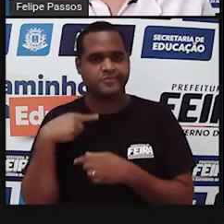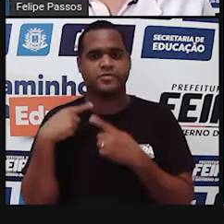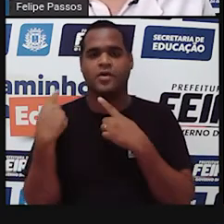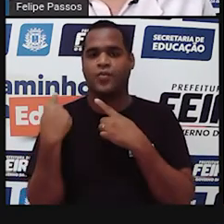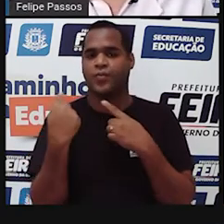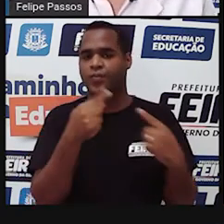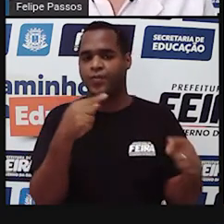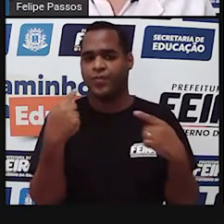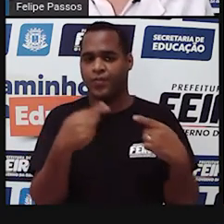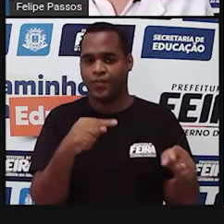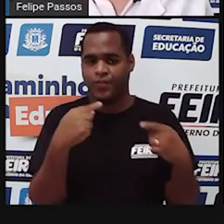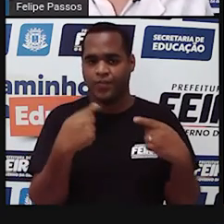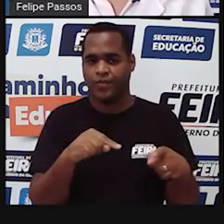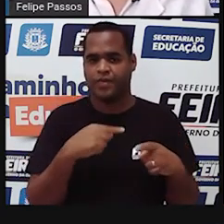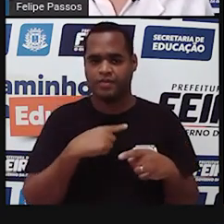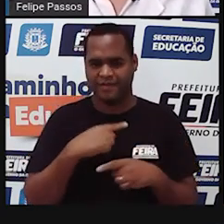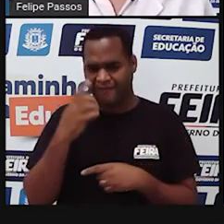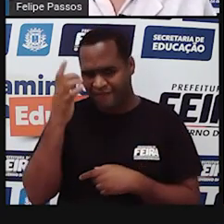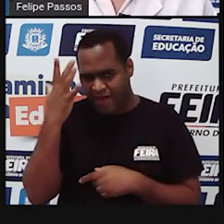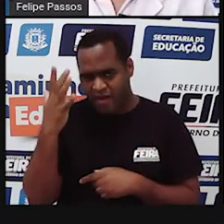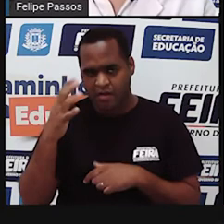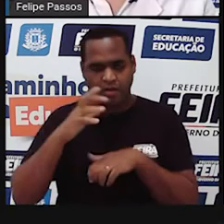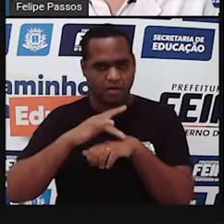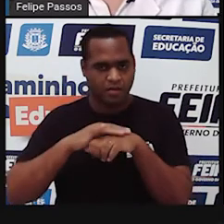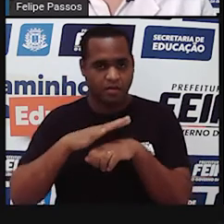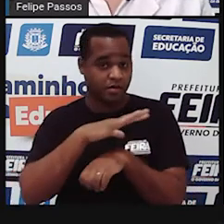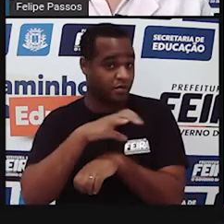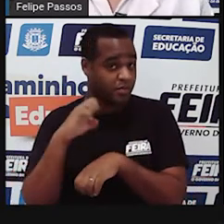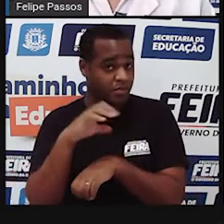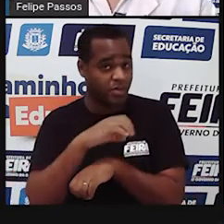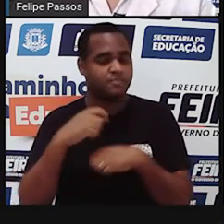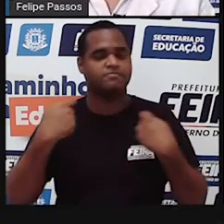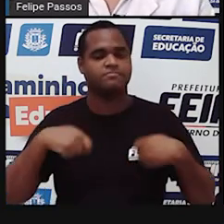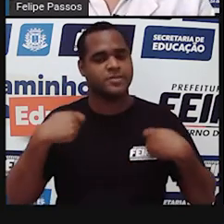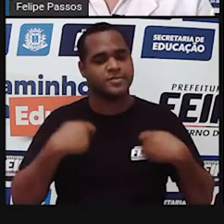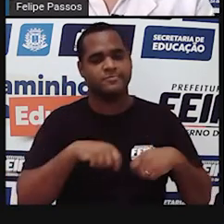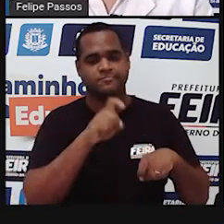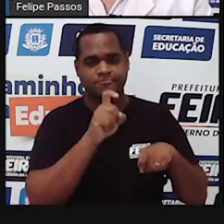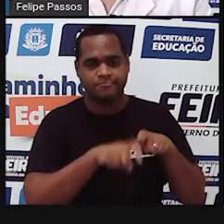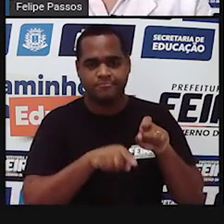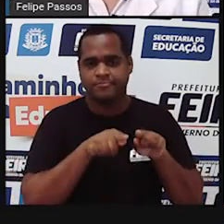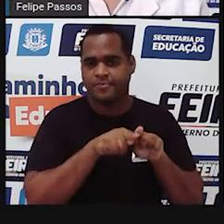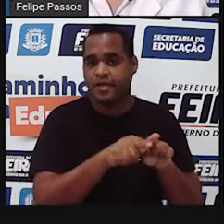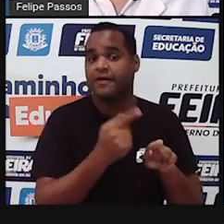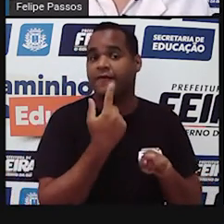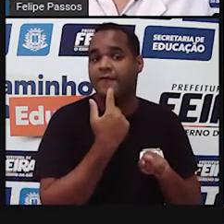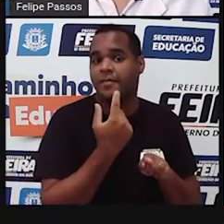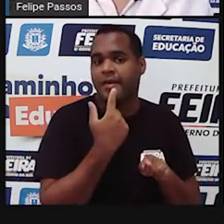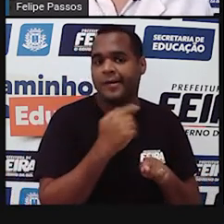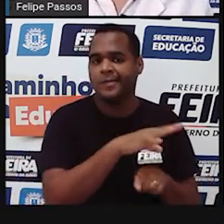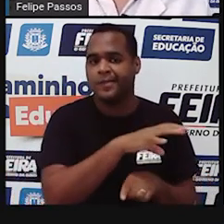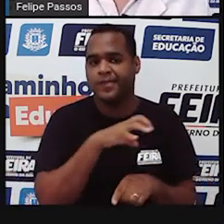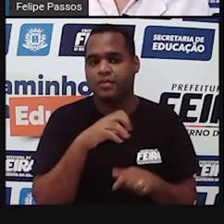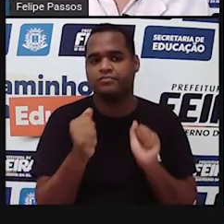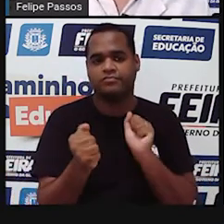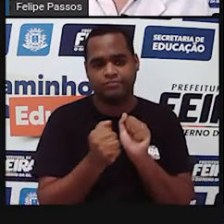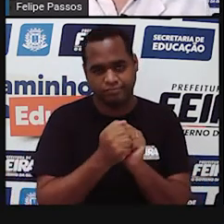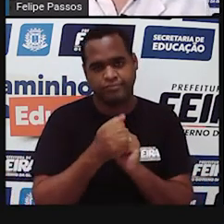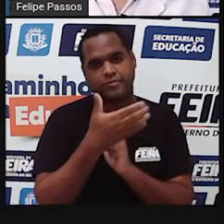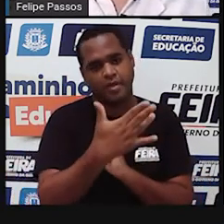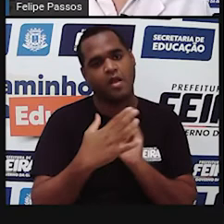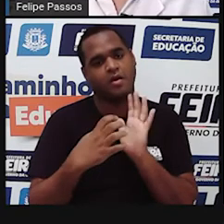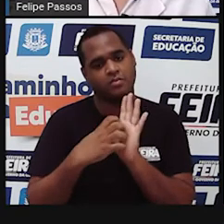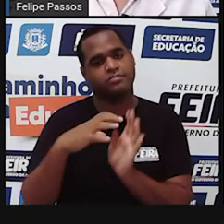é transmitida facilmente. Precisa ter uma relação sexual, precisa ter contato do sangue de uma pessoa com outra para essa doença